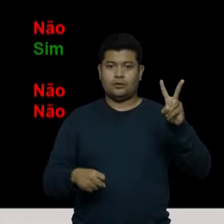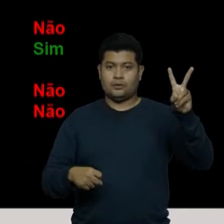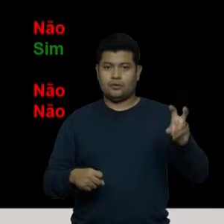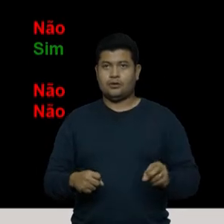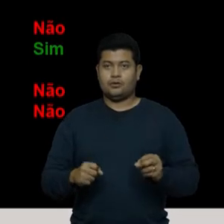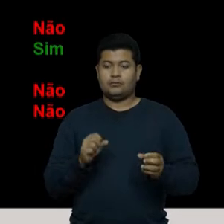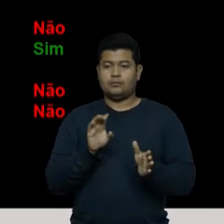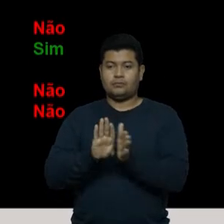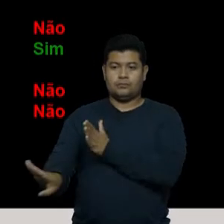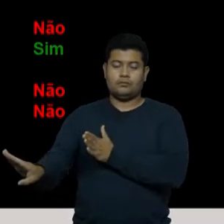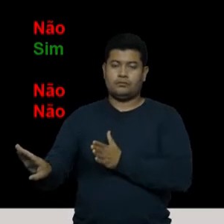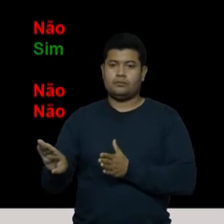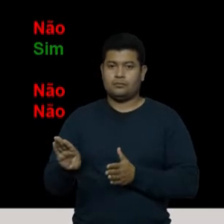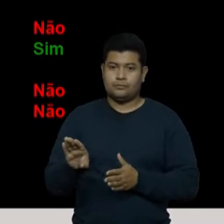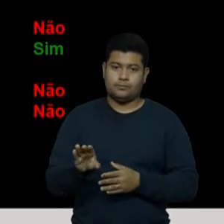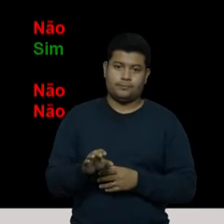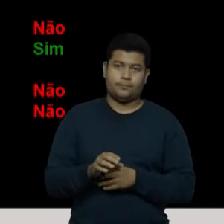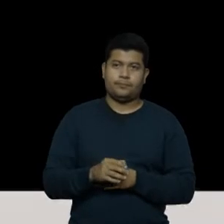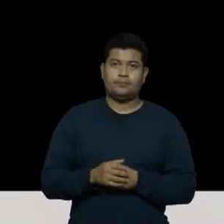rejeitado